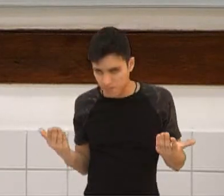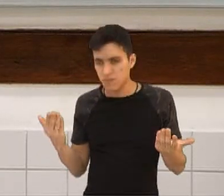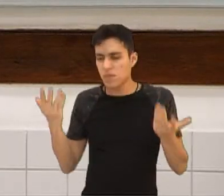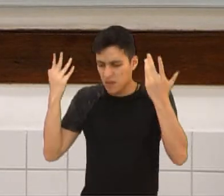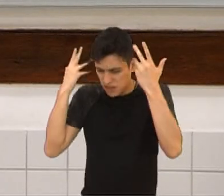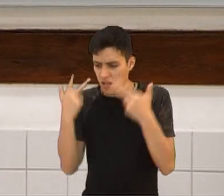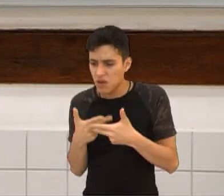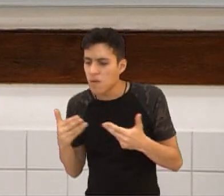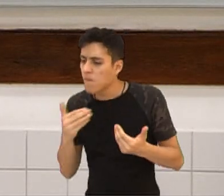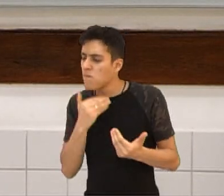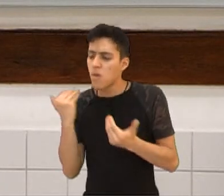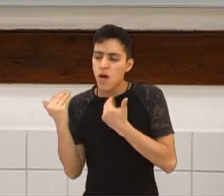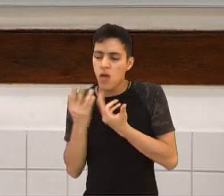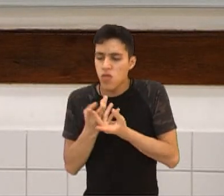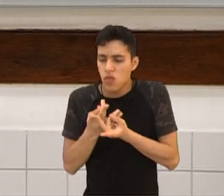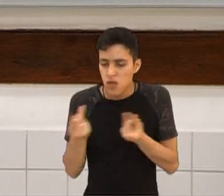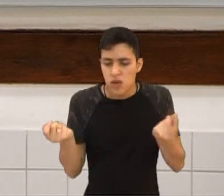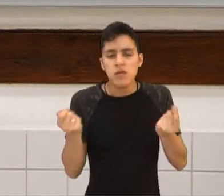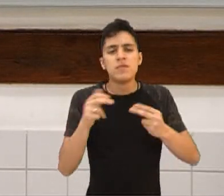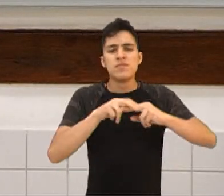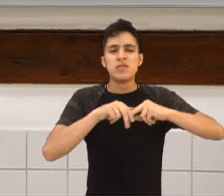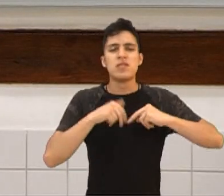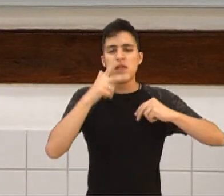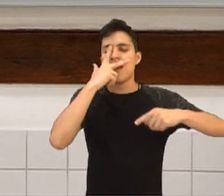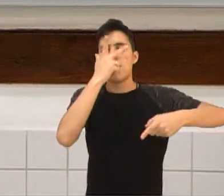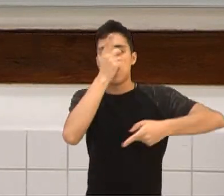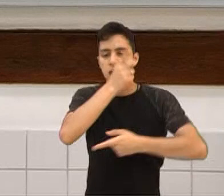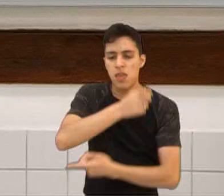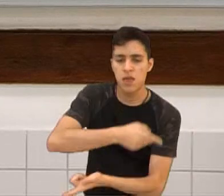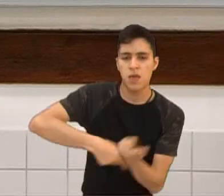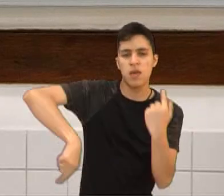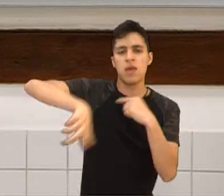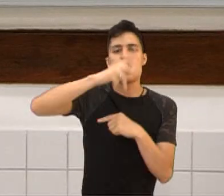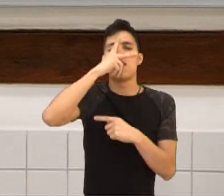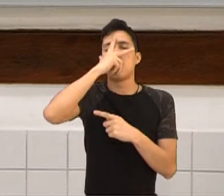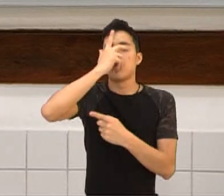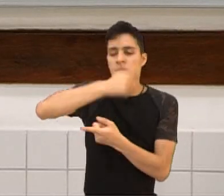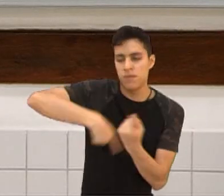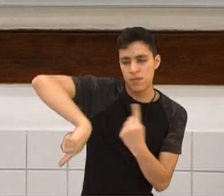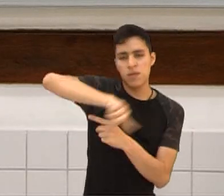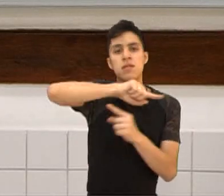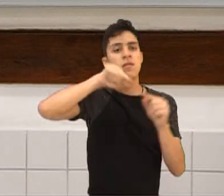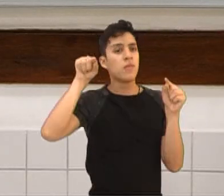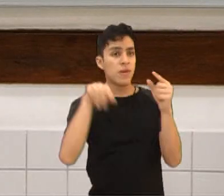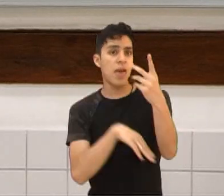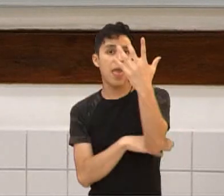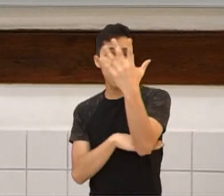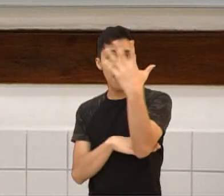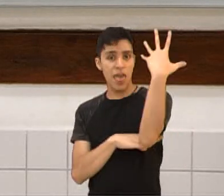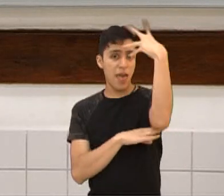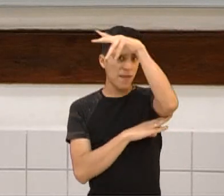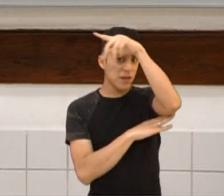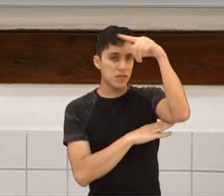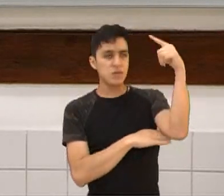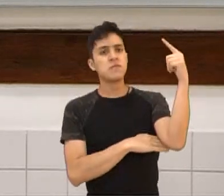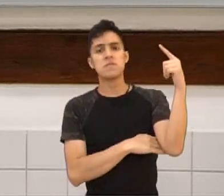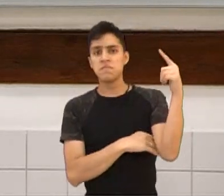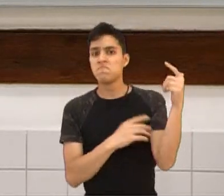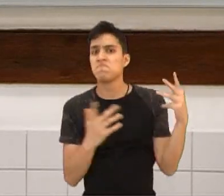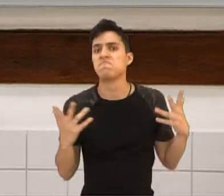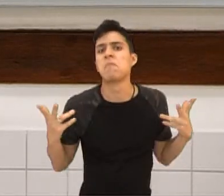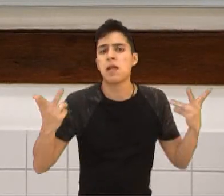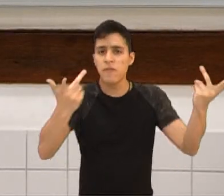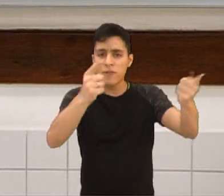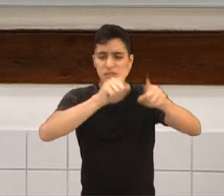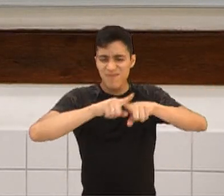em decomposição e servem de nutrientes para o crescimento de novas plantas. Então, apesar de ser uma floresta rica, aquele solo é pobre em nutrientes.